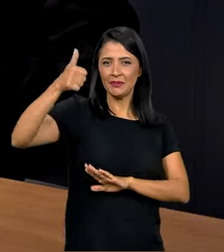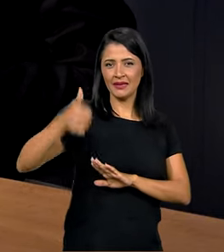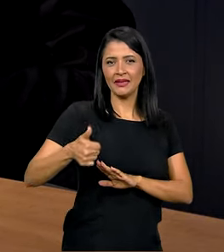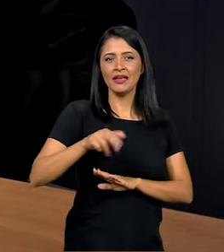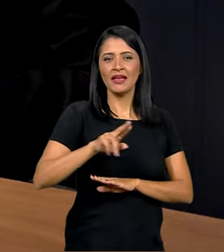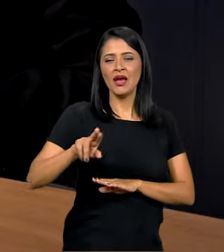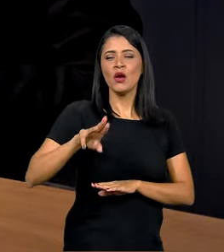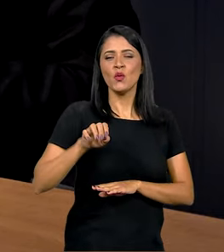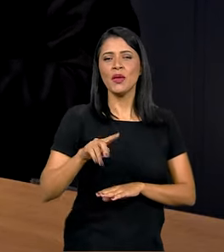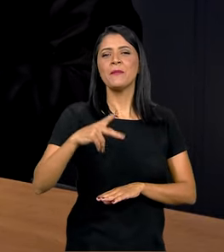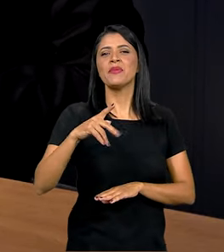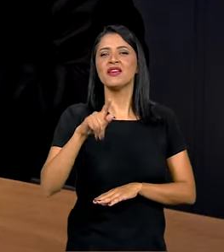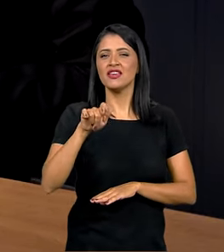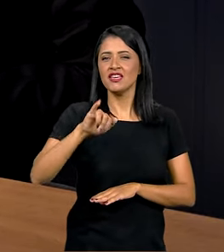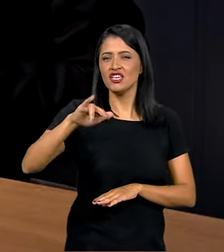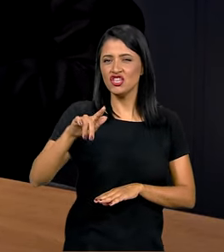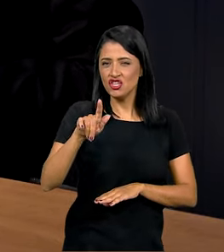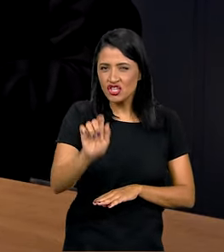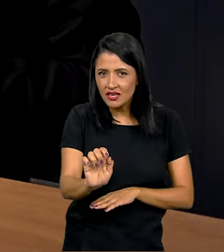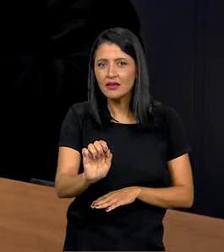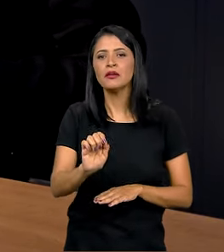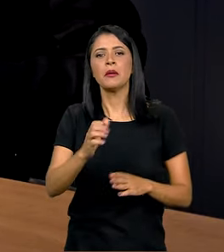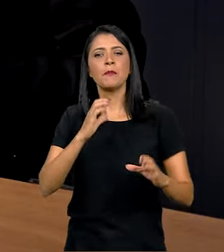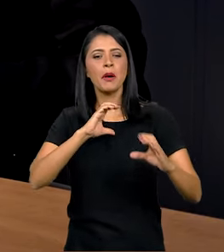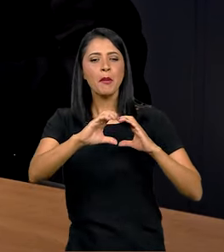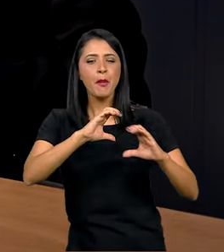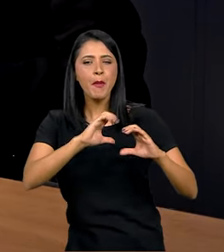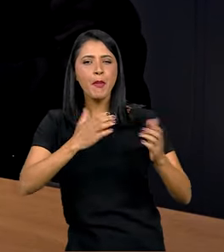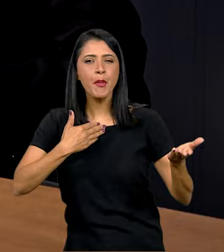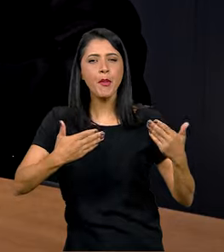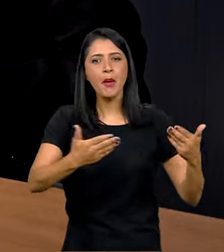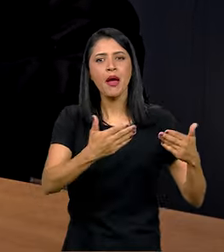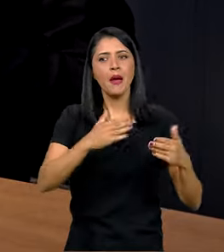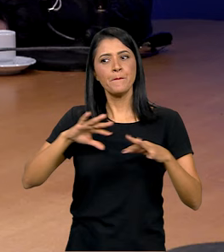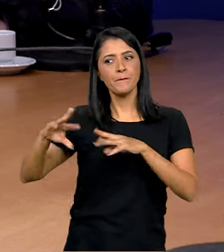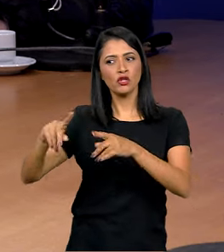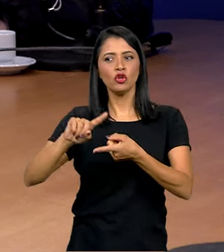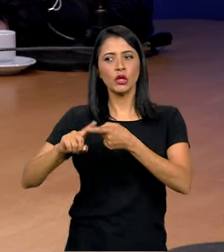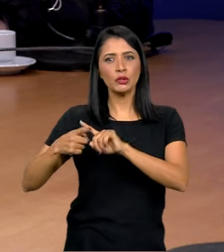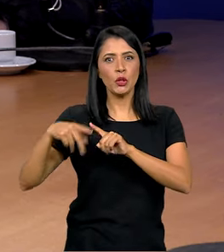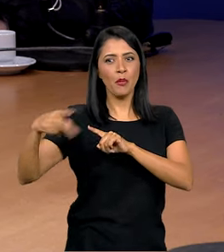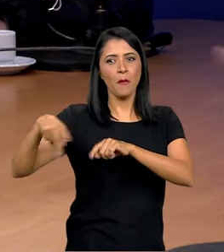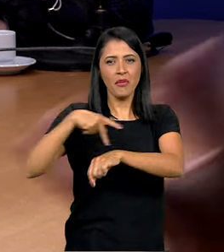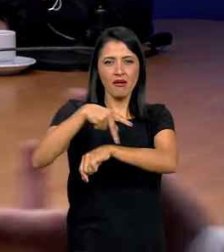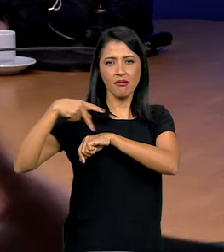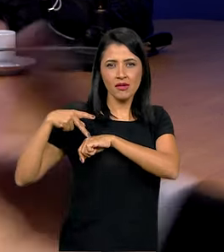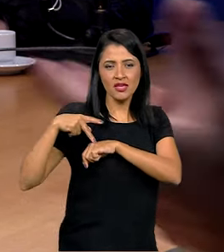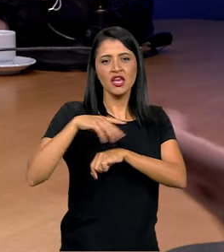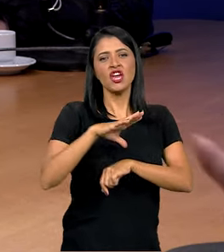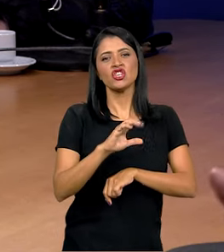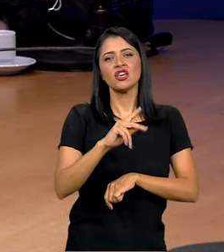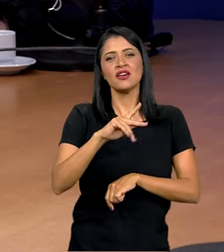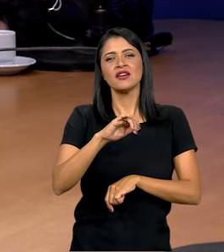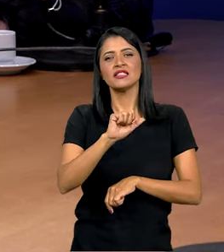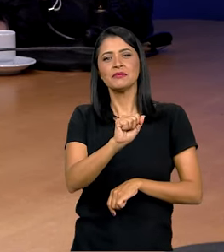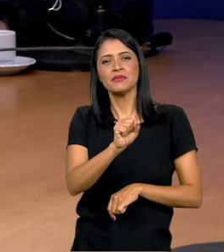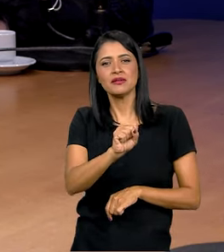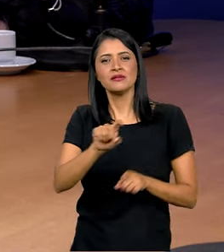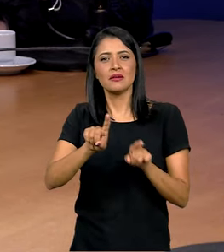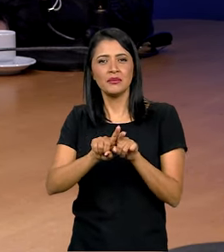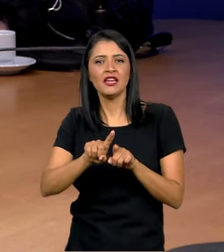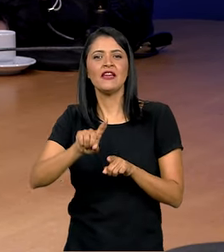gente chama de One pager né do comunique para todos esses e eh eh negociadores dos países tanto os os sherpas quanto os de